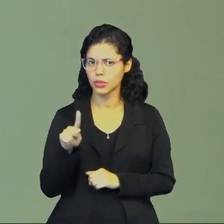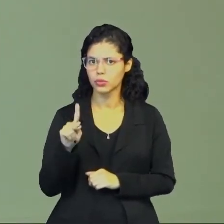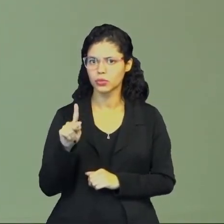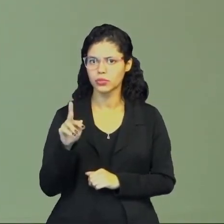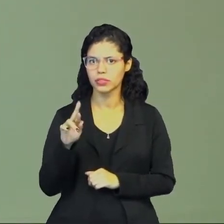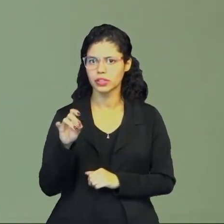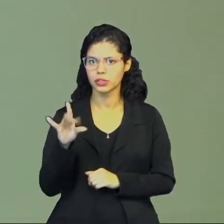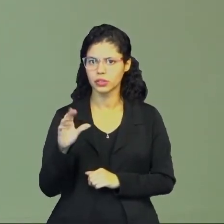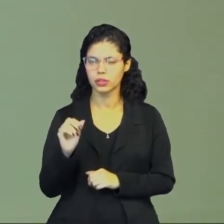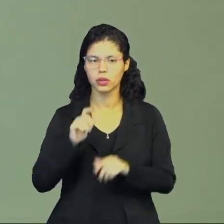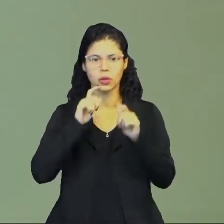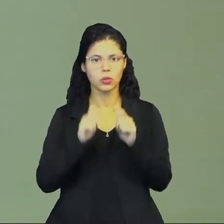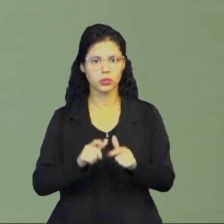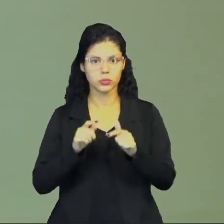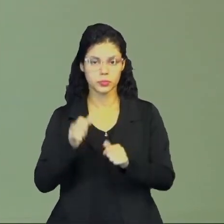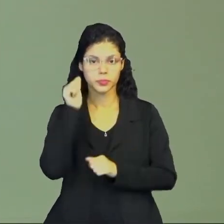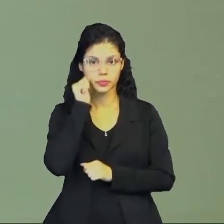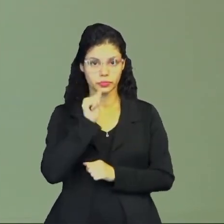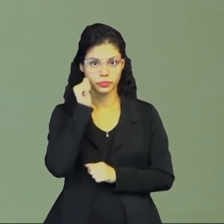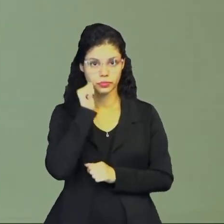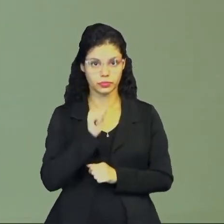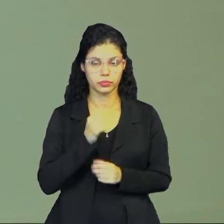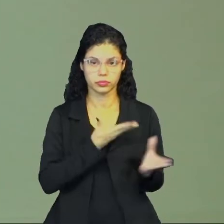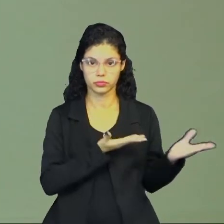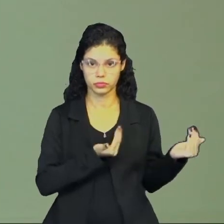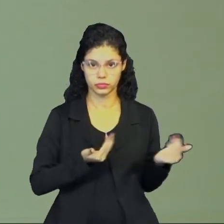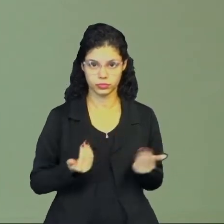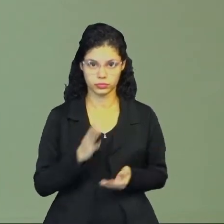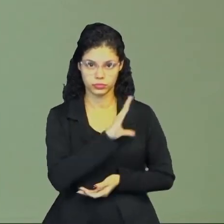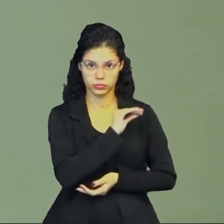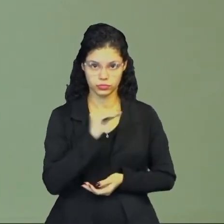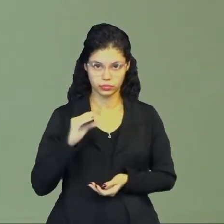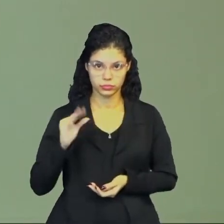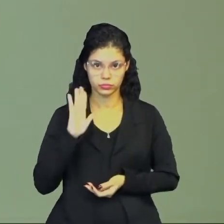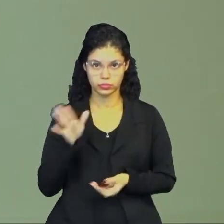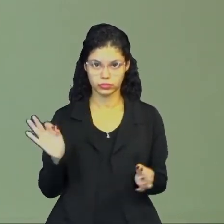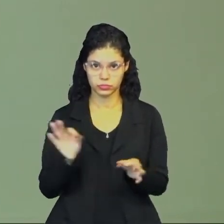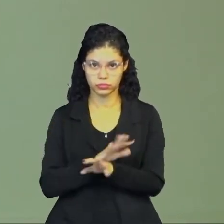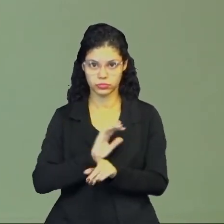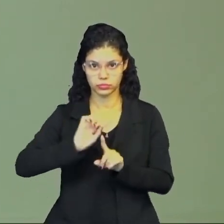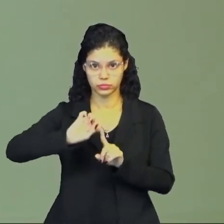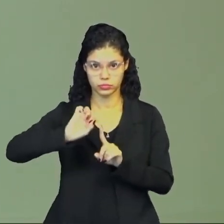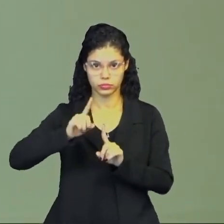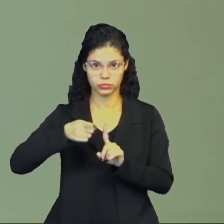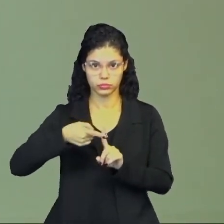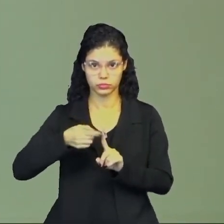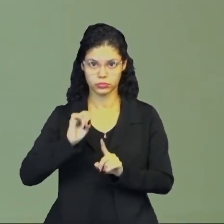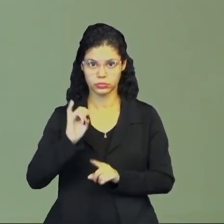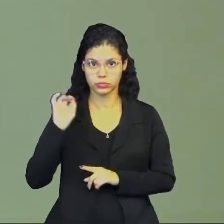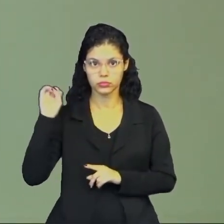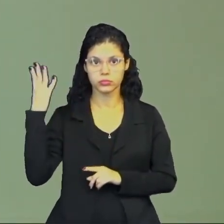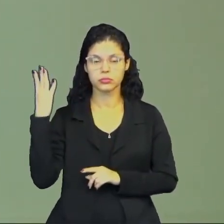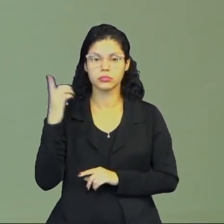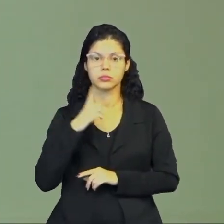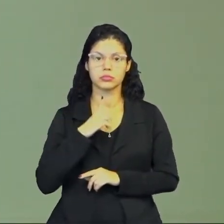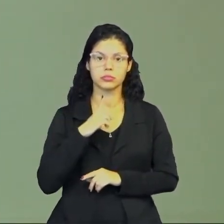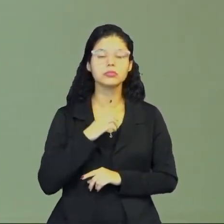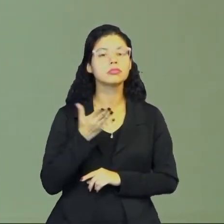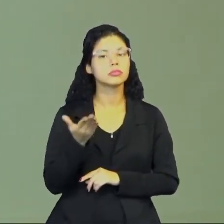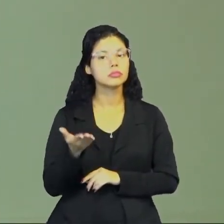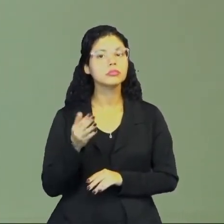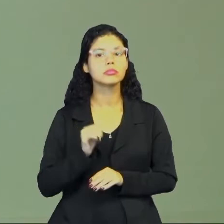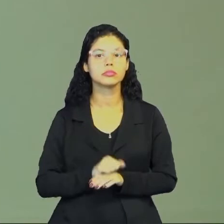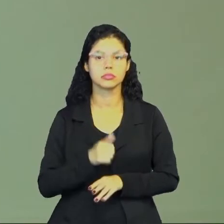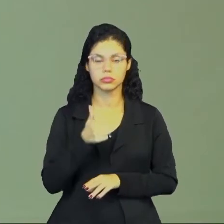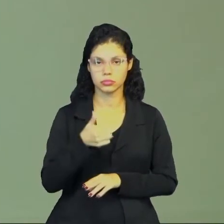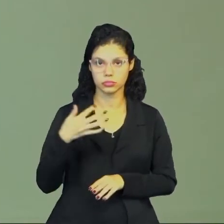o período em que a mulher, a adolescente, ela já está pronta para engravidar. Se por um acaso, durante esse